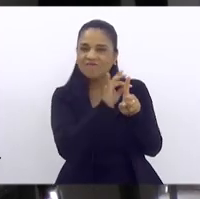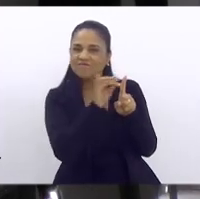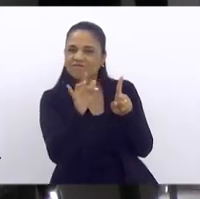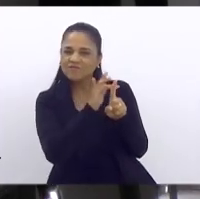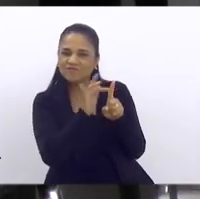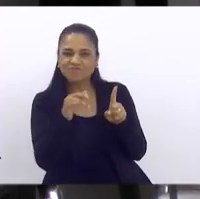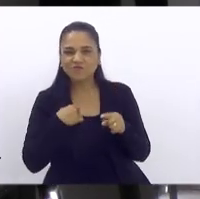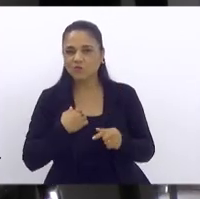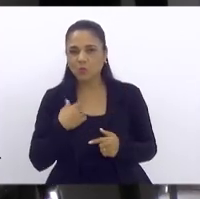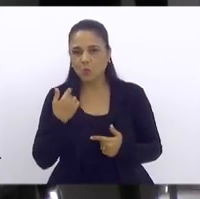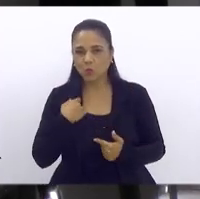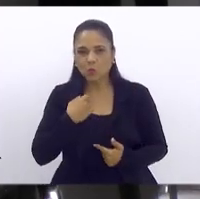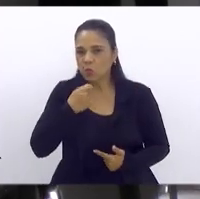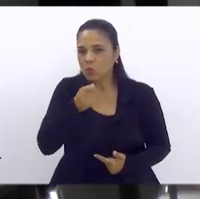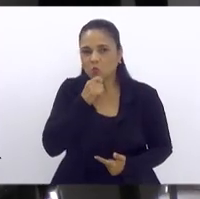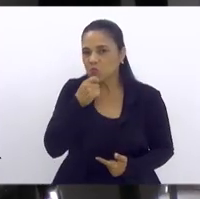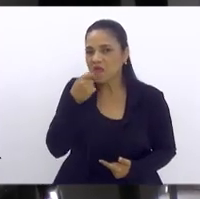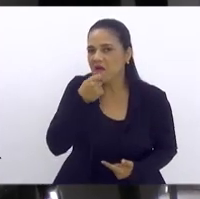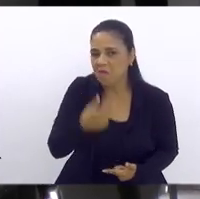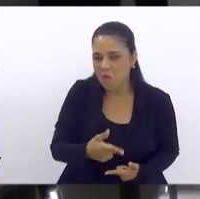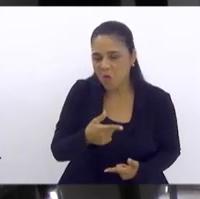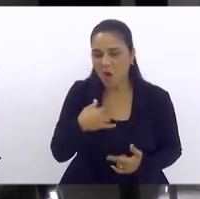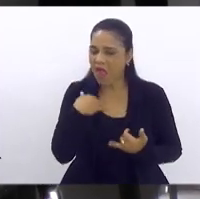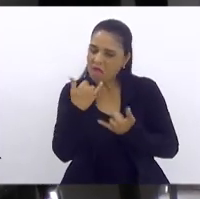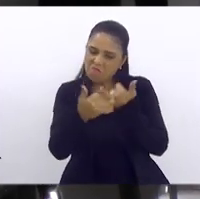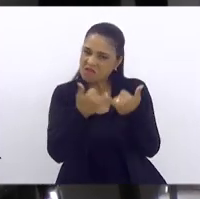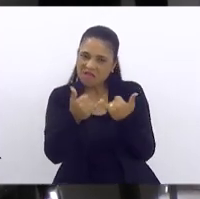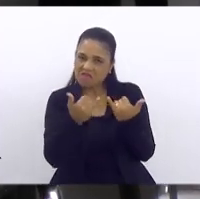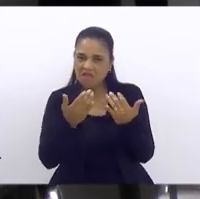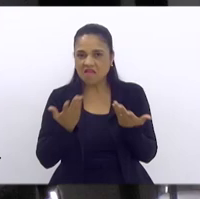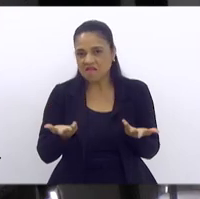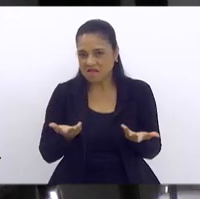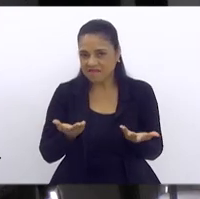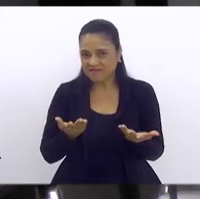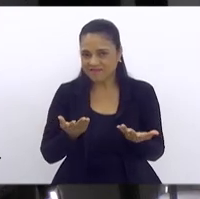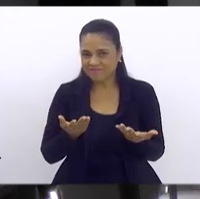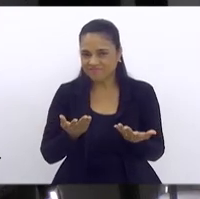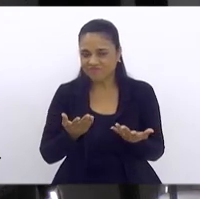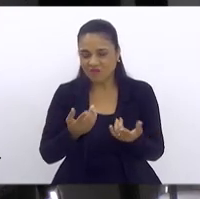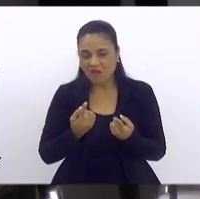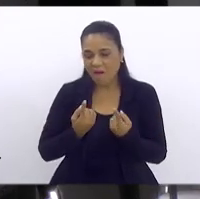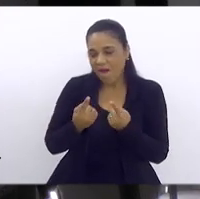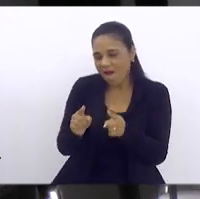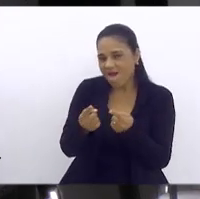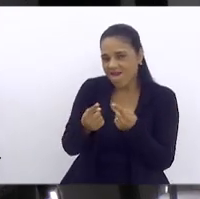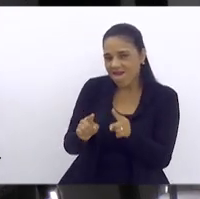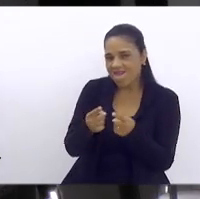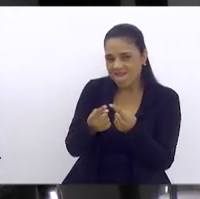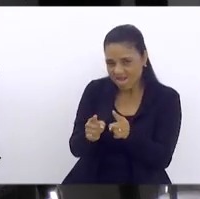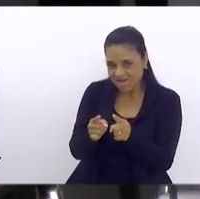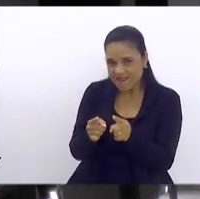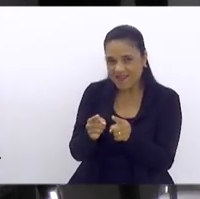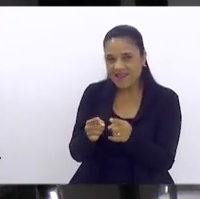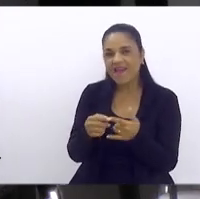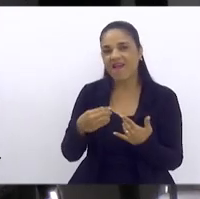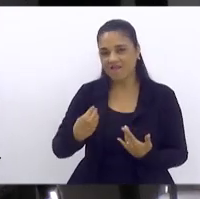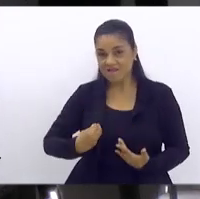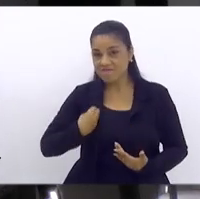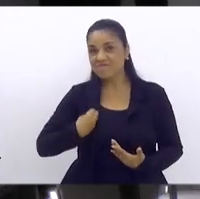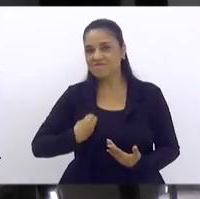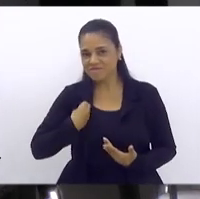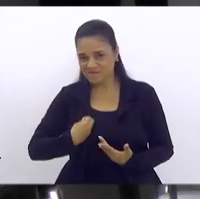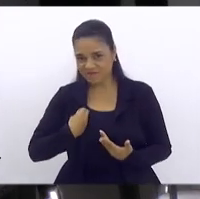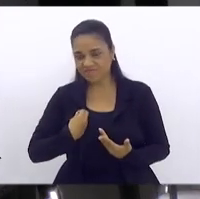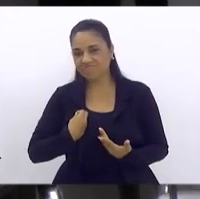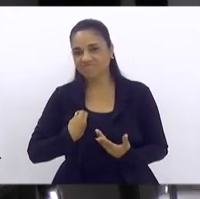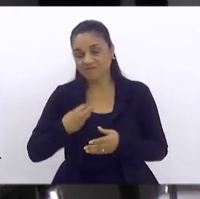porque se trata apenas de uma brincadeira. Então, esse tom jocoso é muito presente, foi a retórica que a gente mais